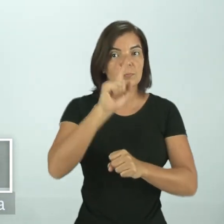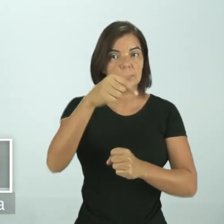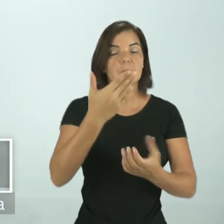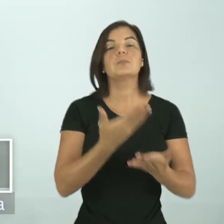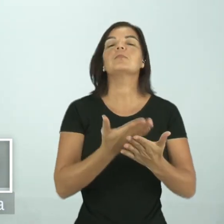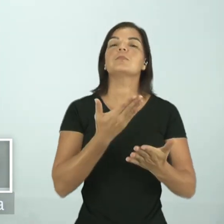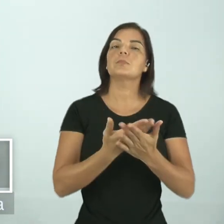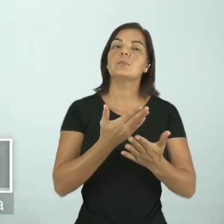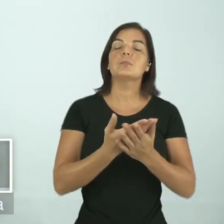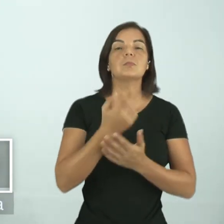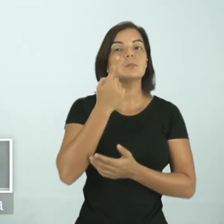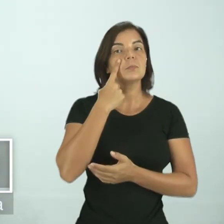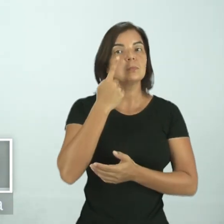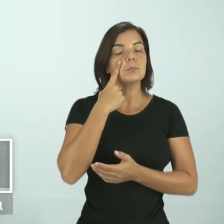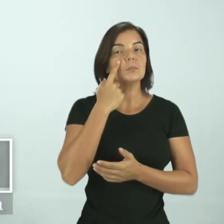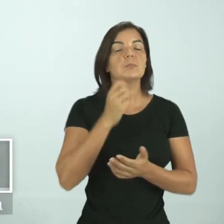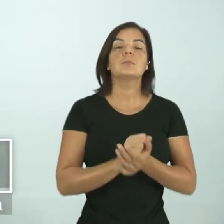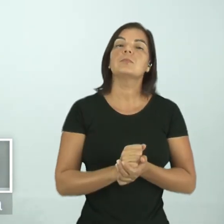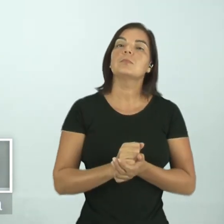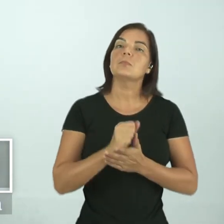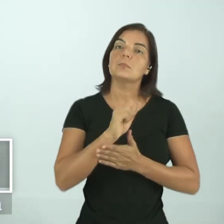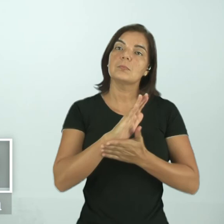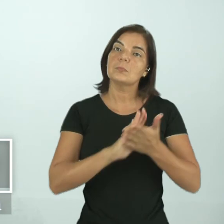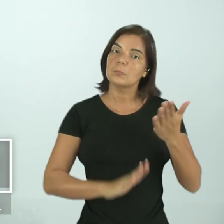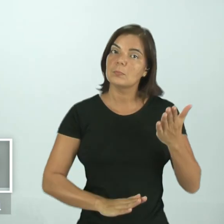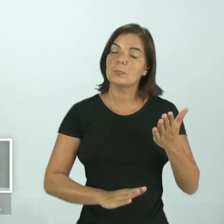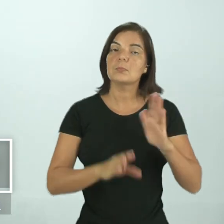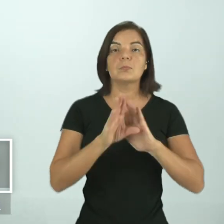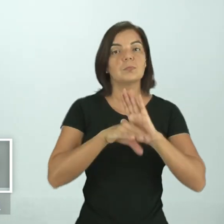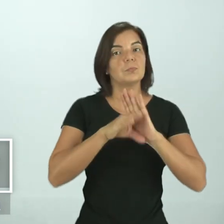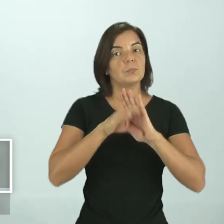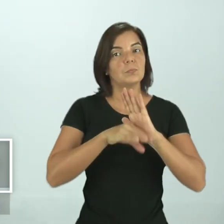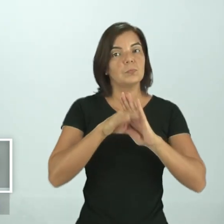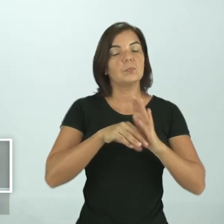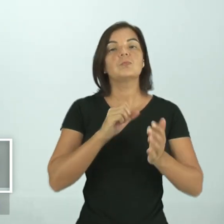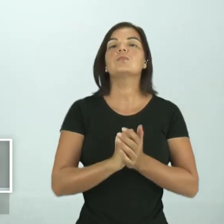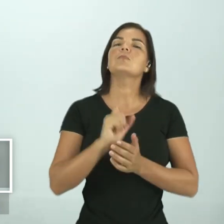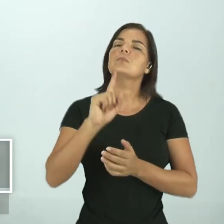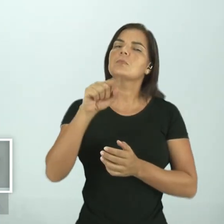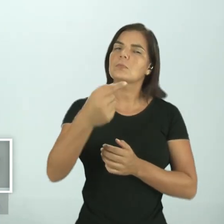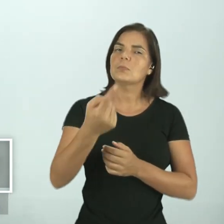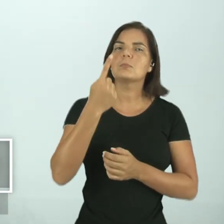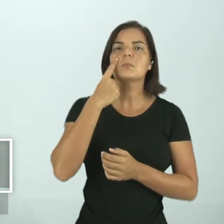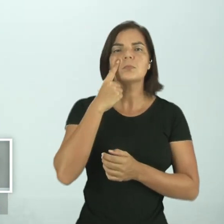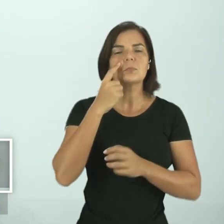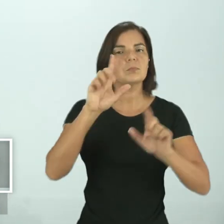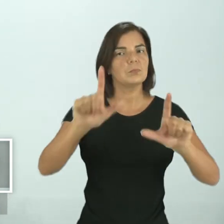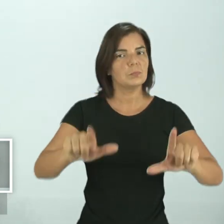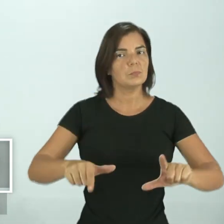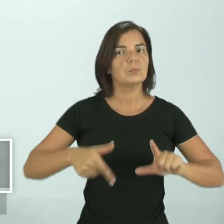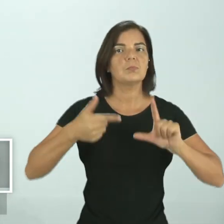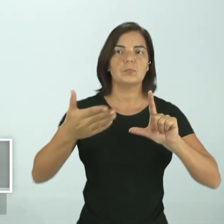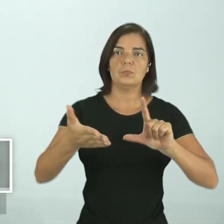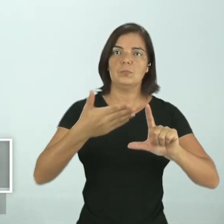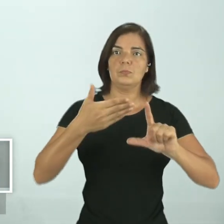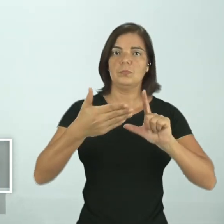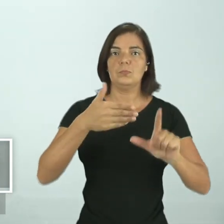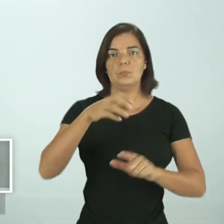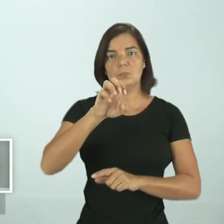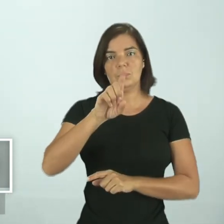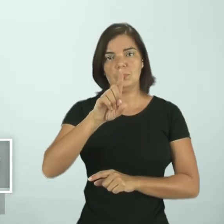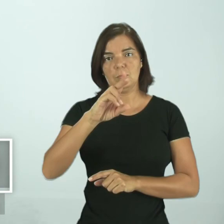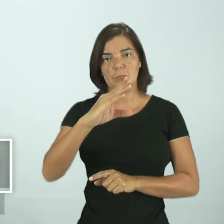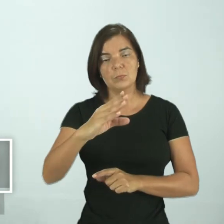aulas a gente vai ver aí uma problematização desses conteúdos, então depois compareçam lá no site